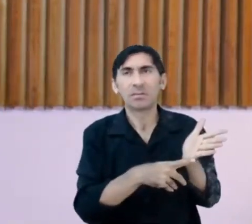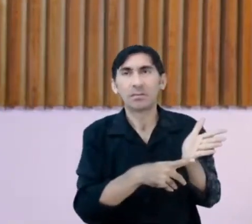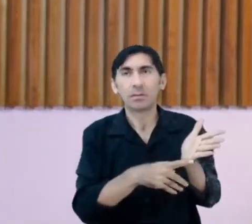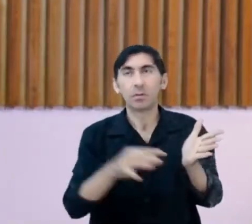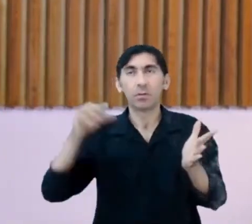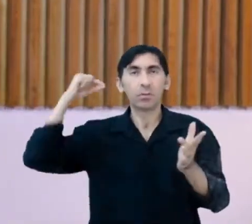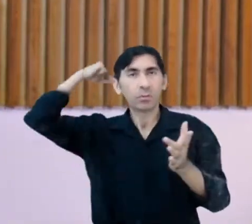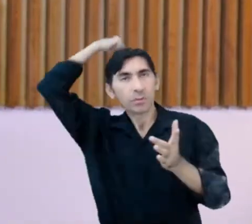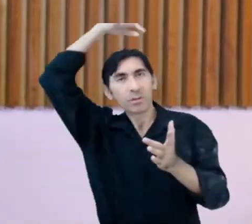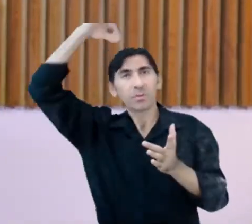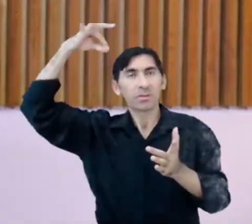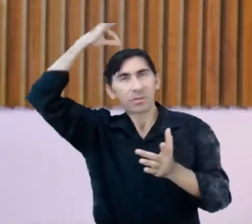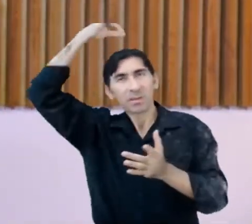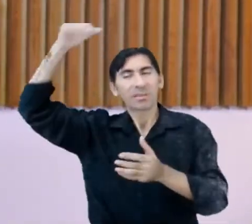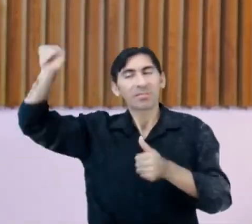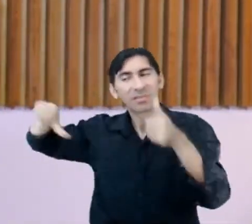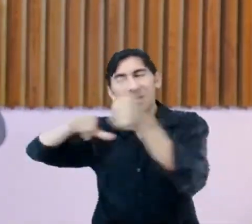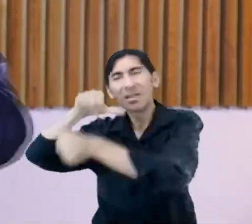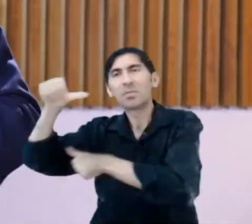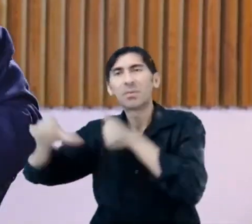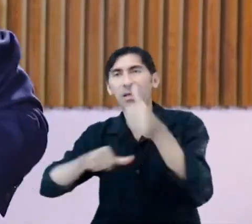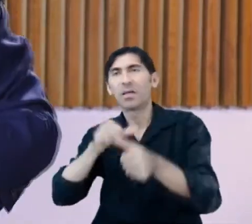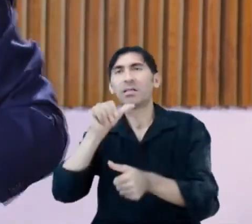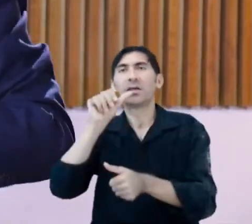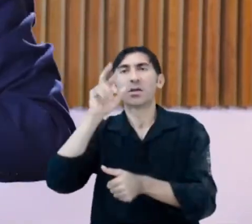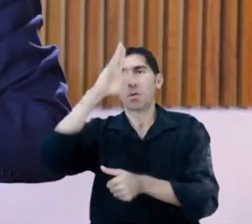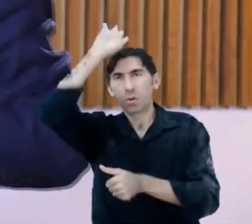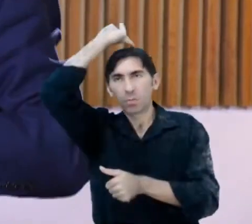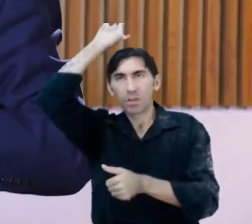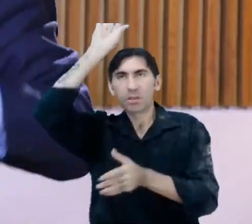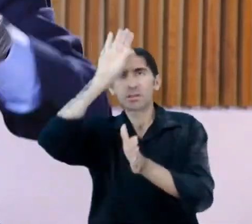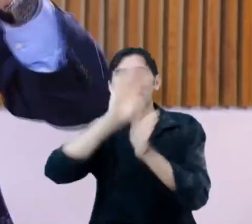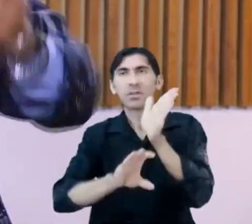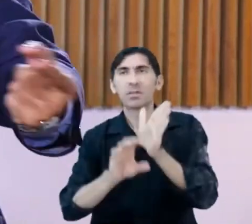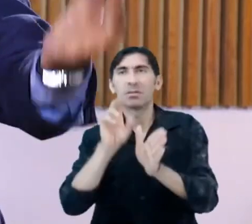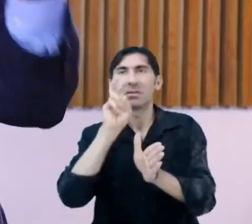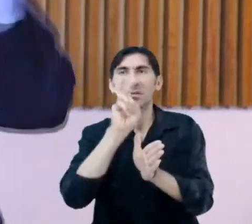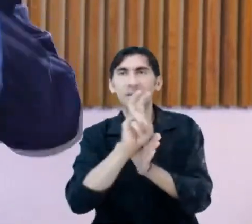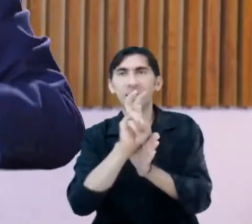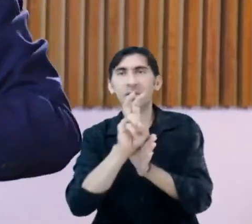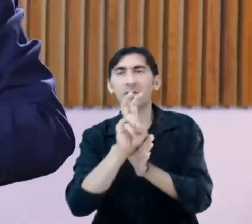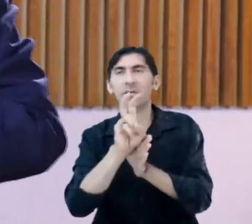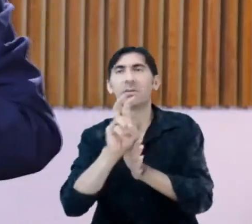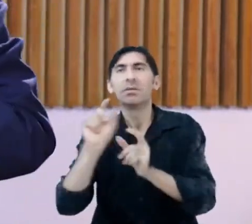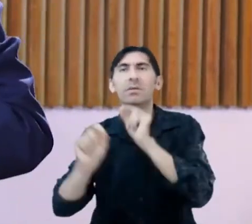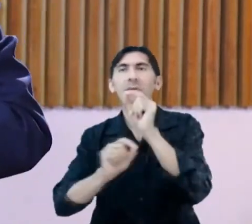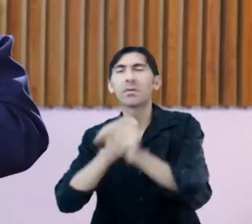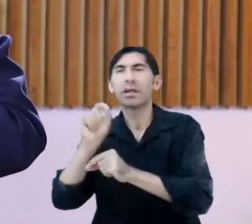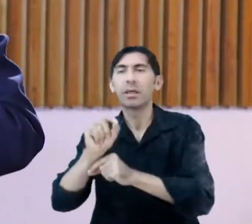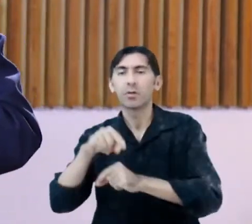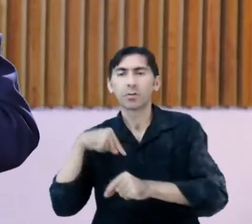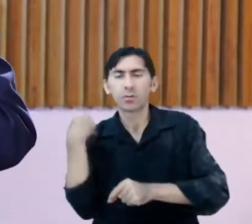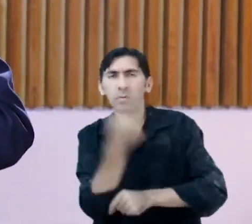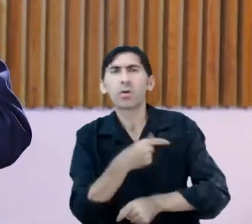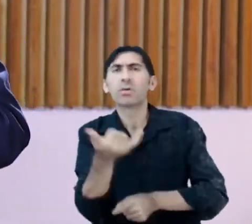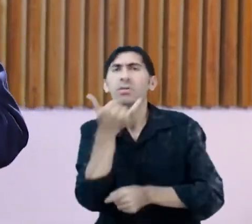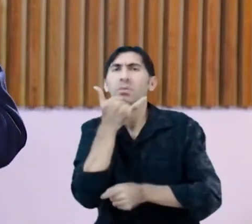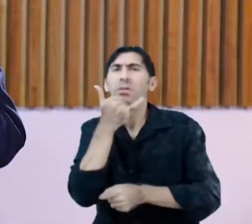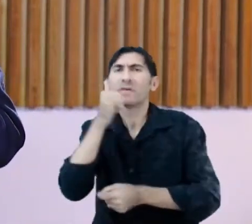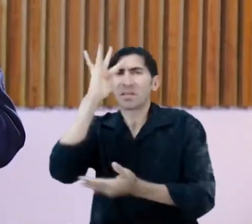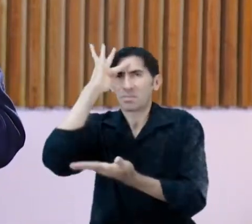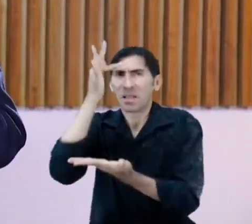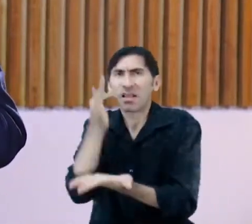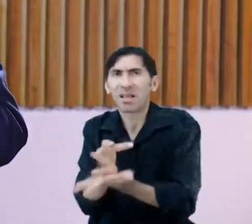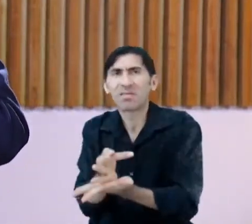obra em nós. Em Romanos 5 diz assim: justificados, pois, pela fé. Quando somos justificados pela fé, através